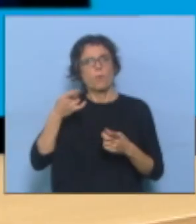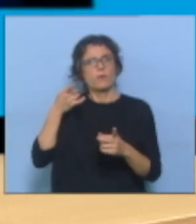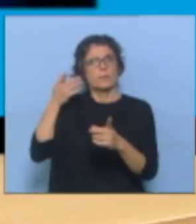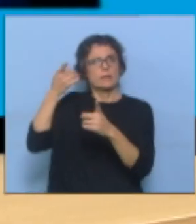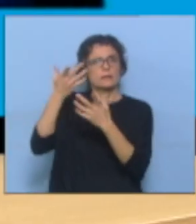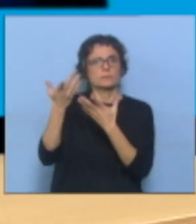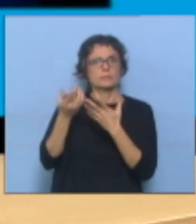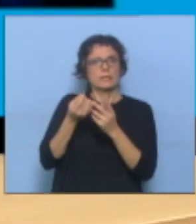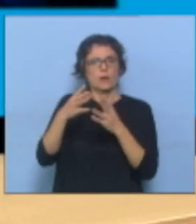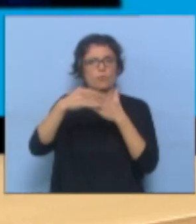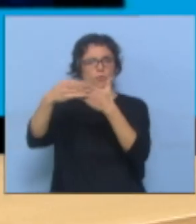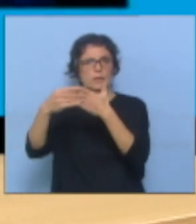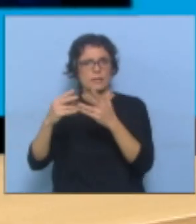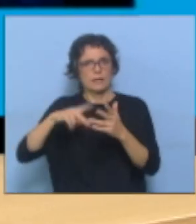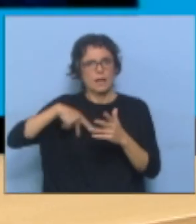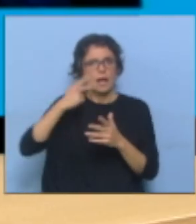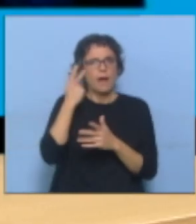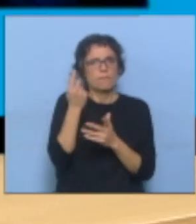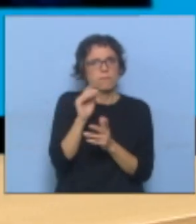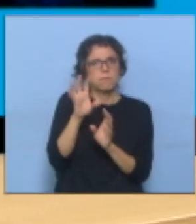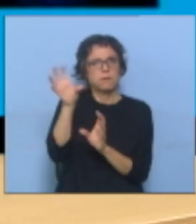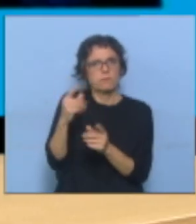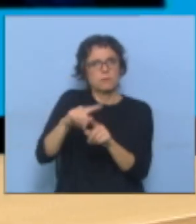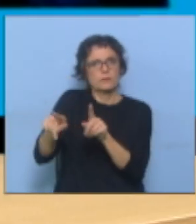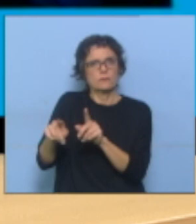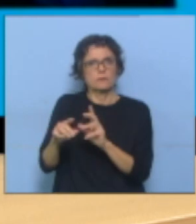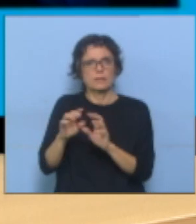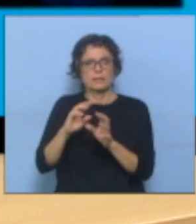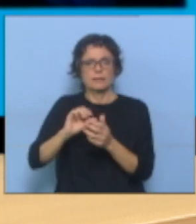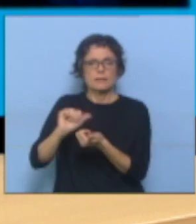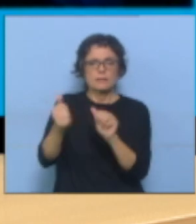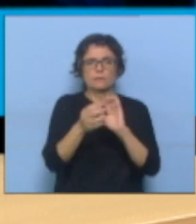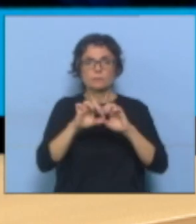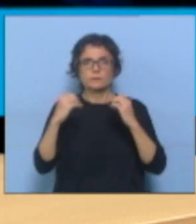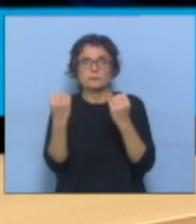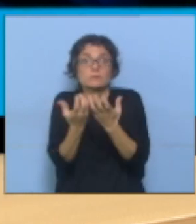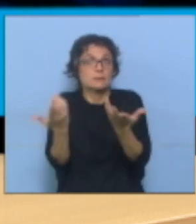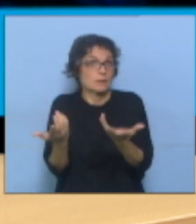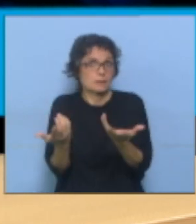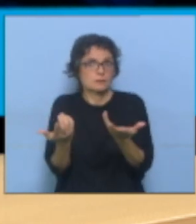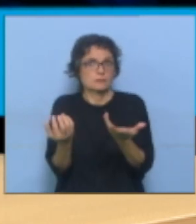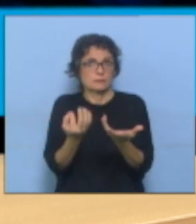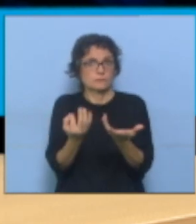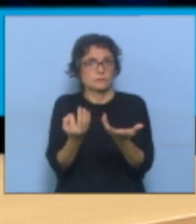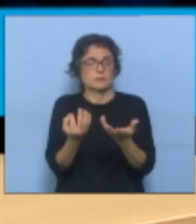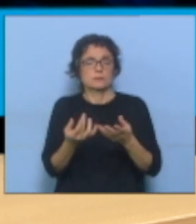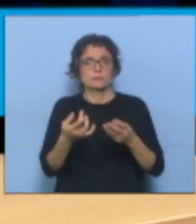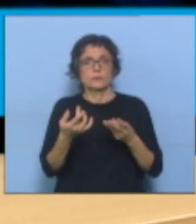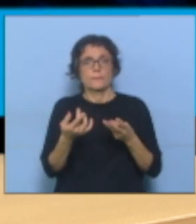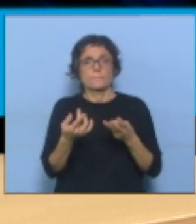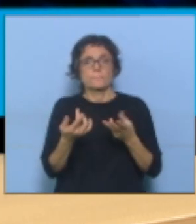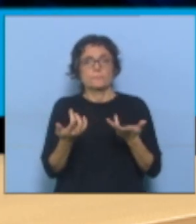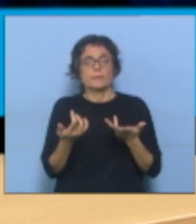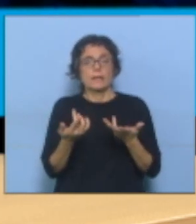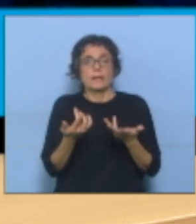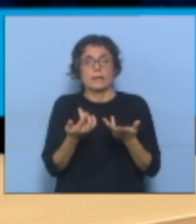desta maneira e com isso transformar as empresas e transformar as sociedades. E a transformação surge a partir das pessoas, fundamentalmente,